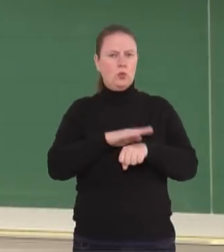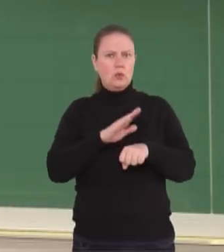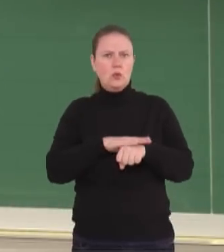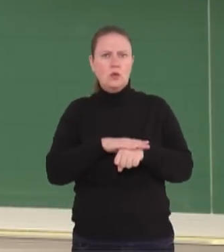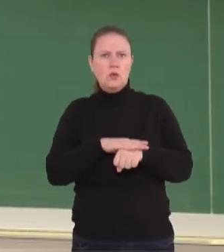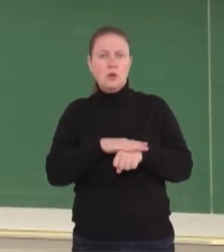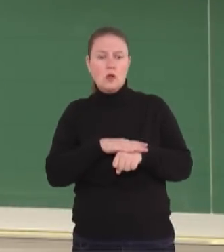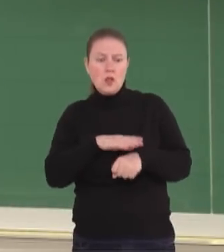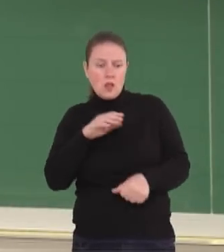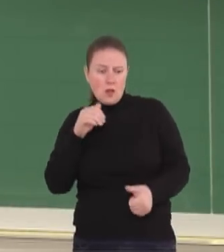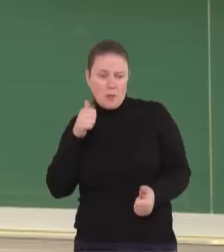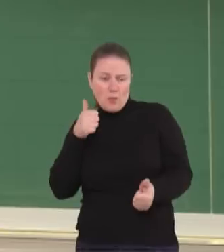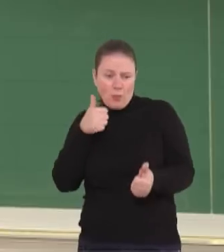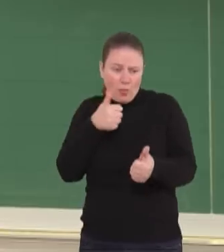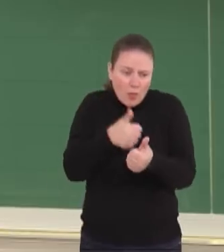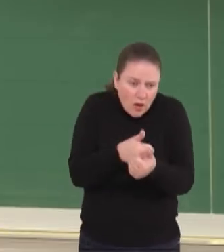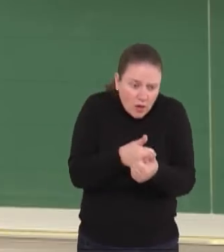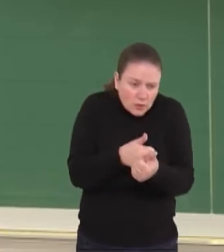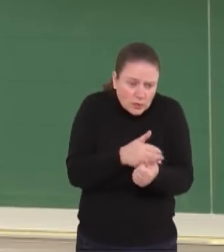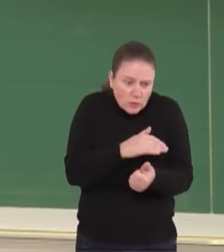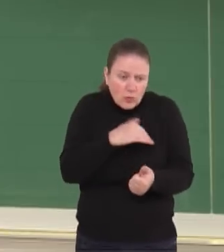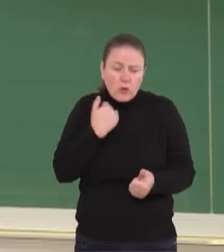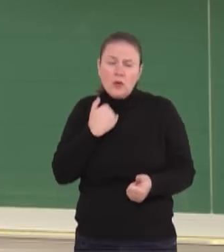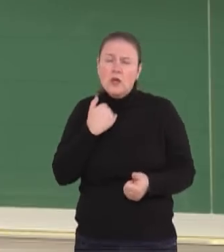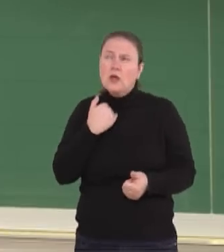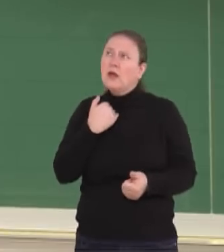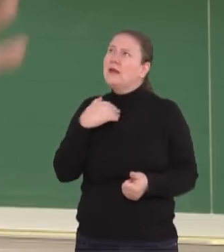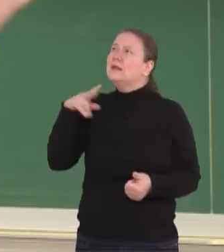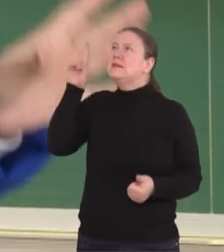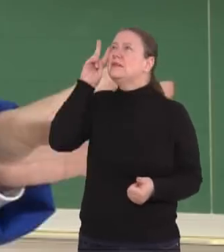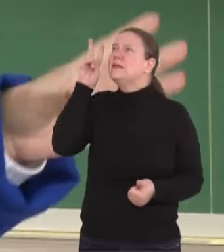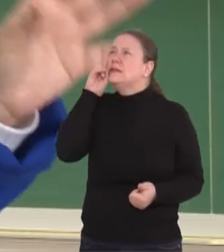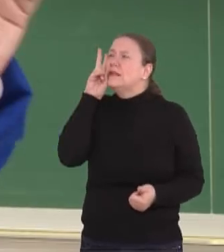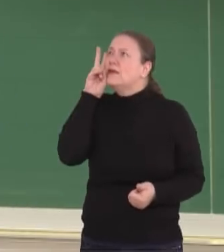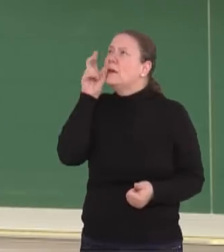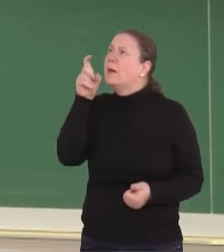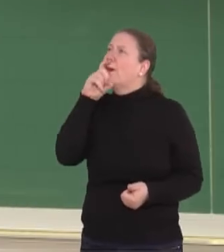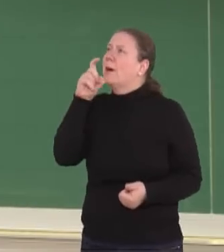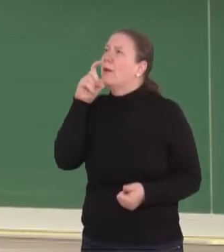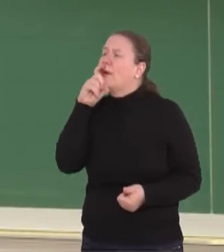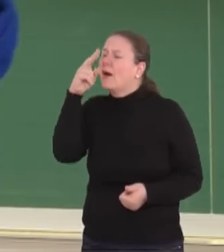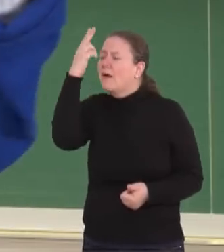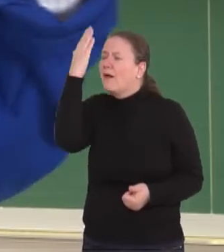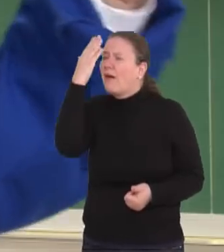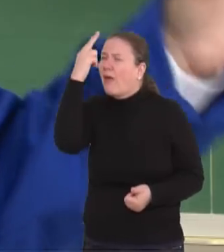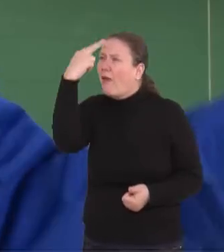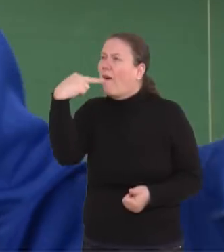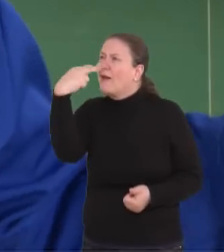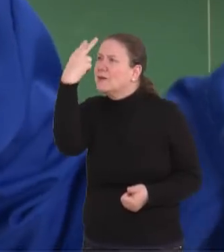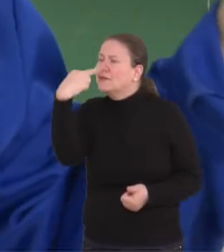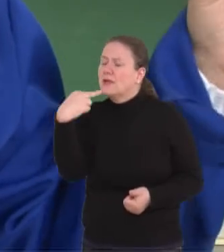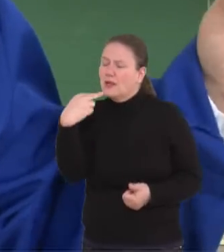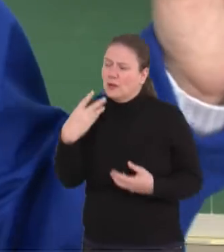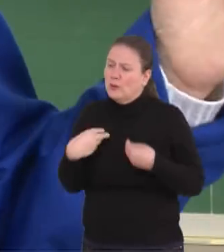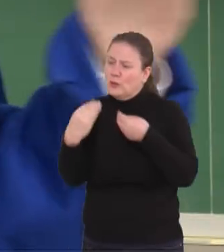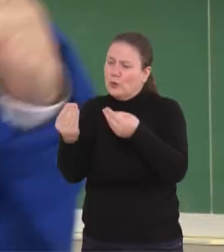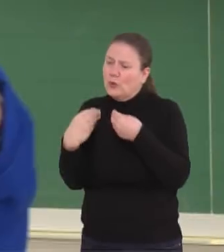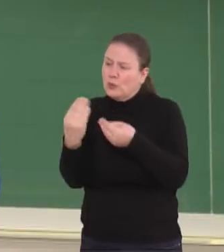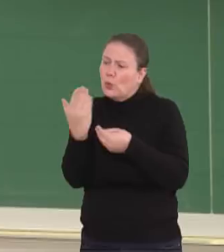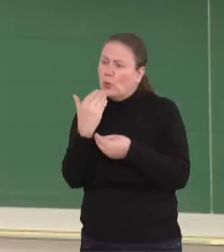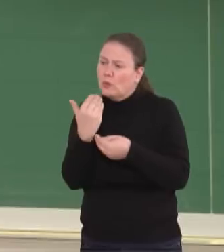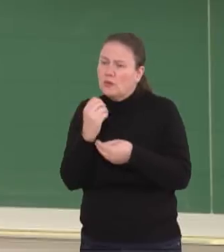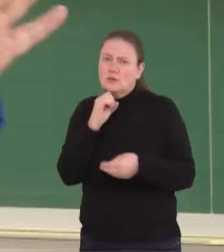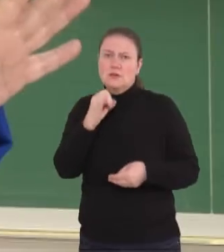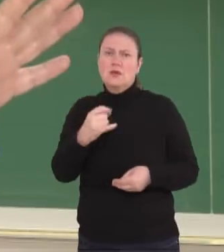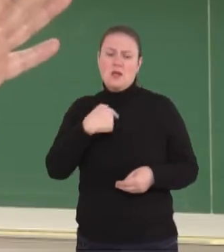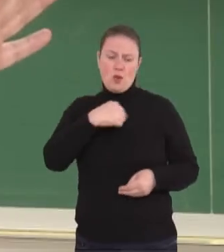vai morrer, ele se lembra que é ele que cuida do pai, que é cego, que é ele que leva o alimento para o pai, e que se o pai dele não